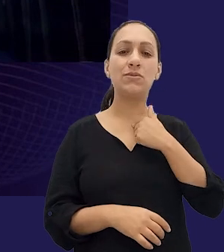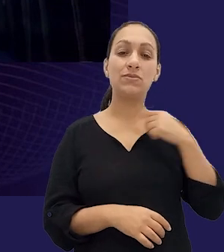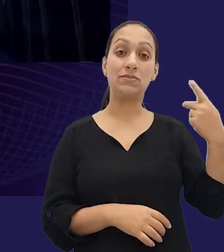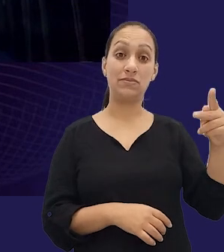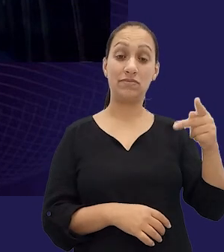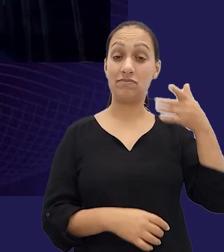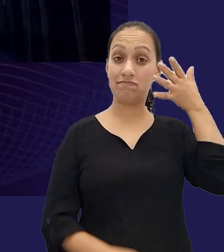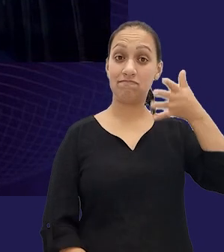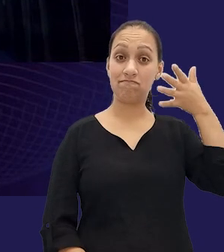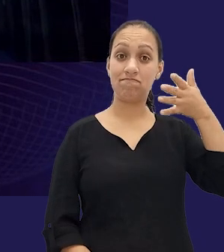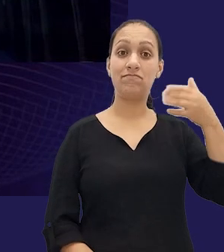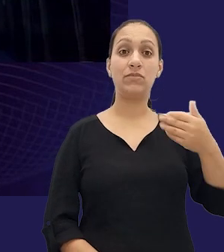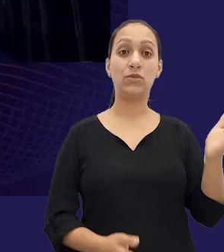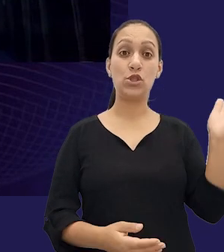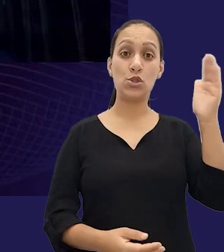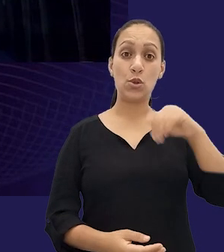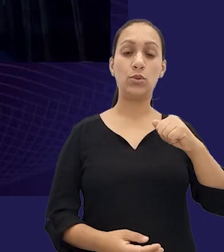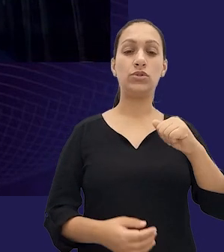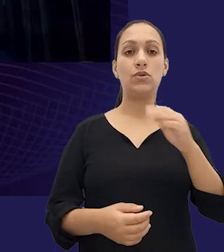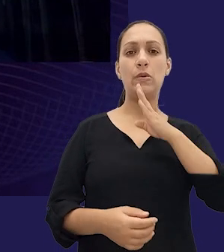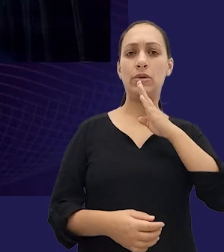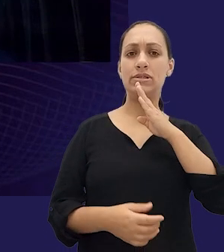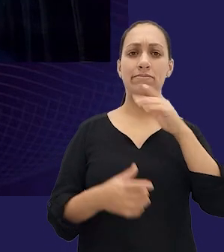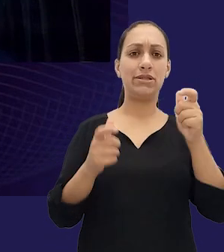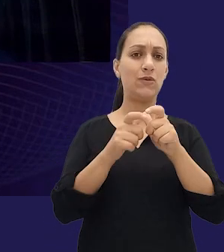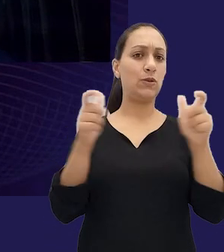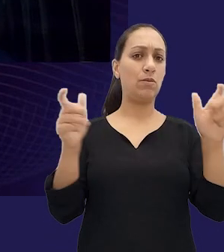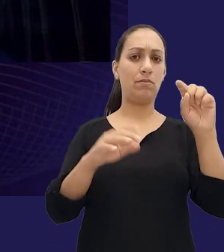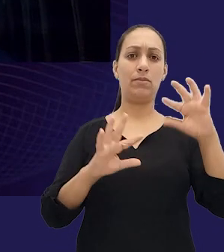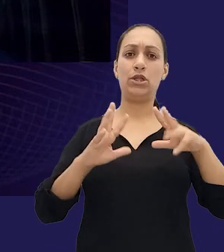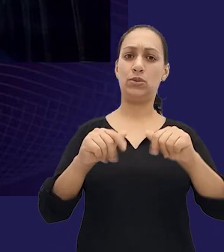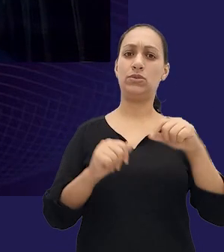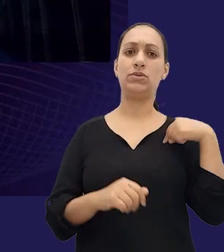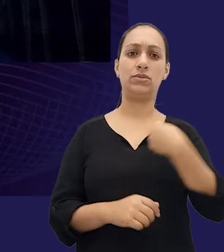uma fala que trouxe um conhecimento enorme para todos nós.